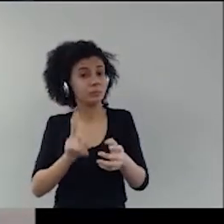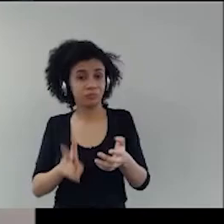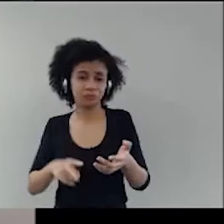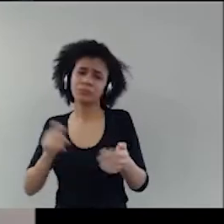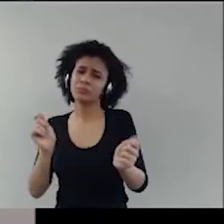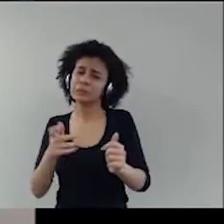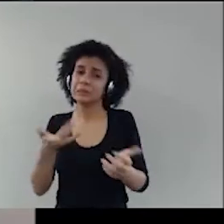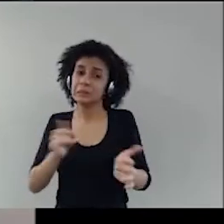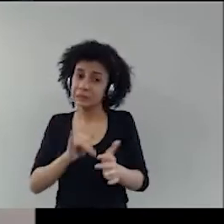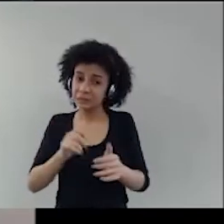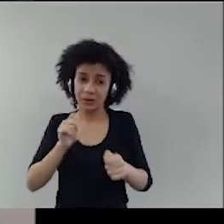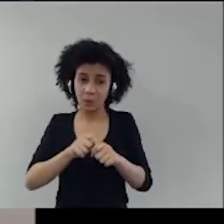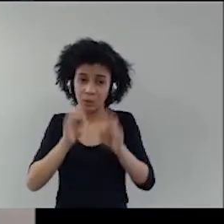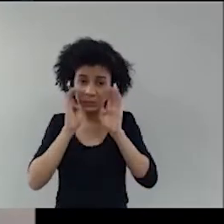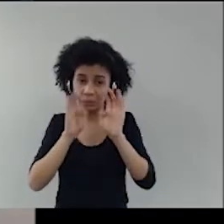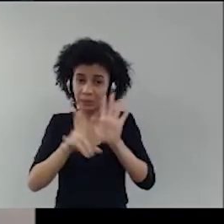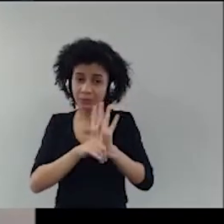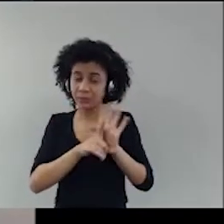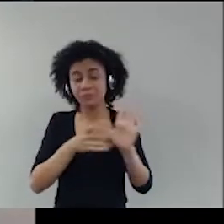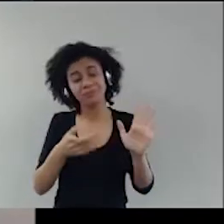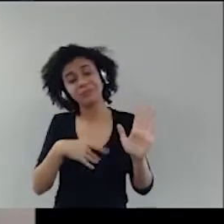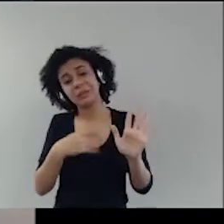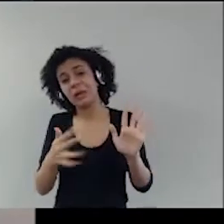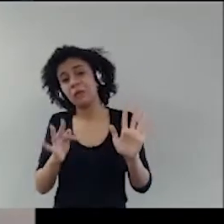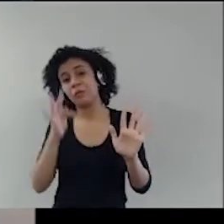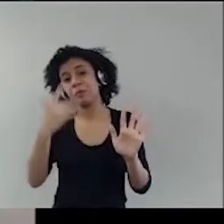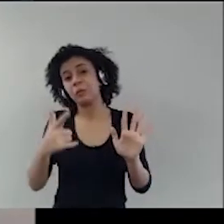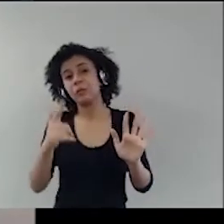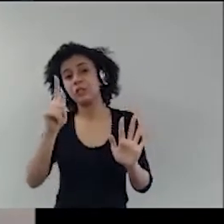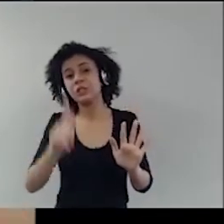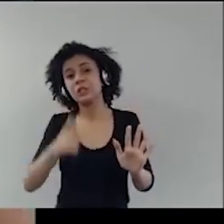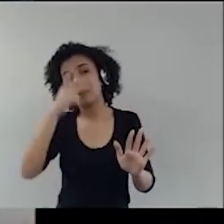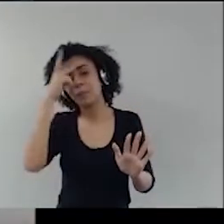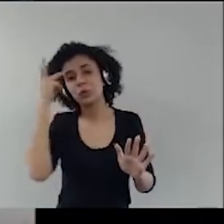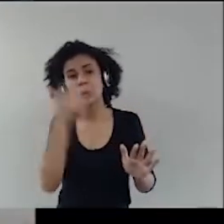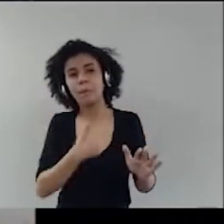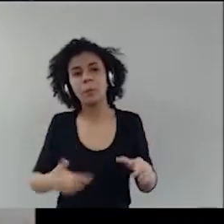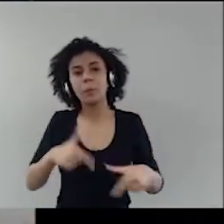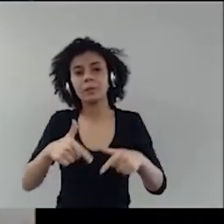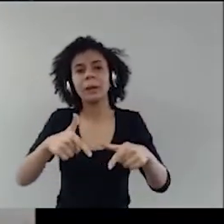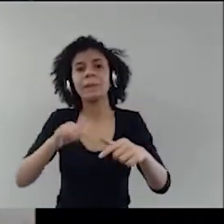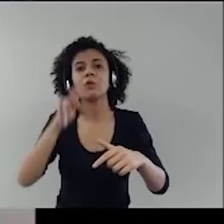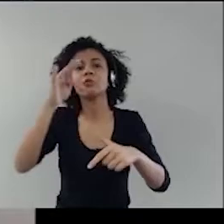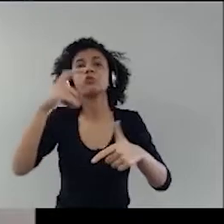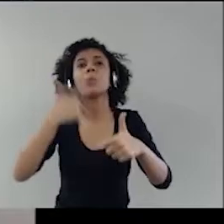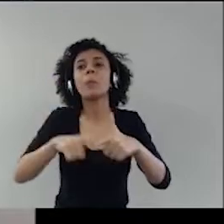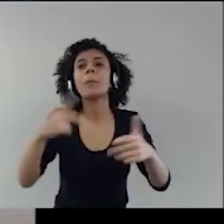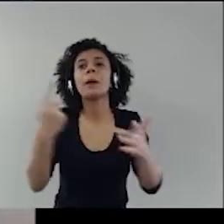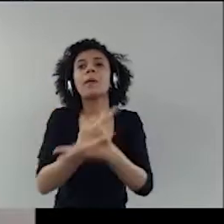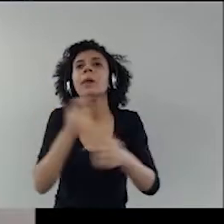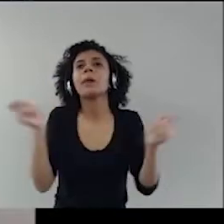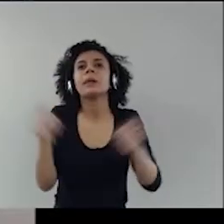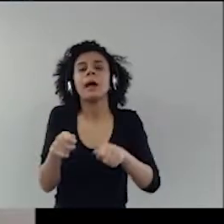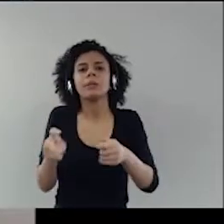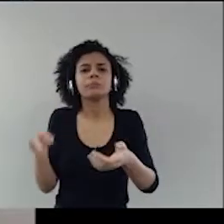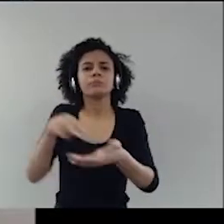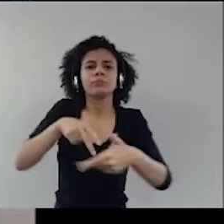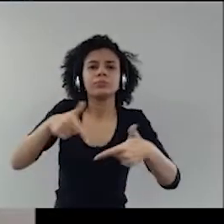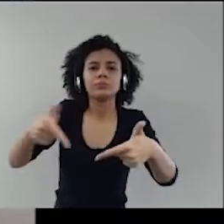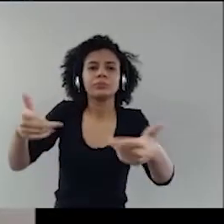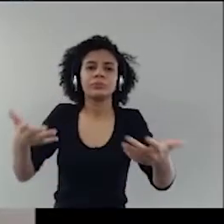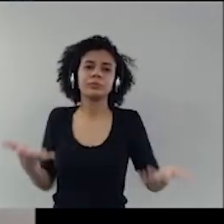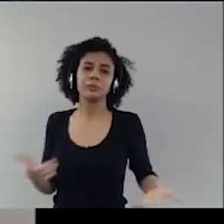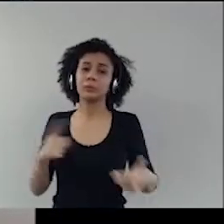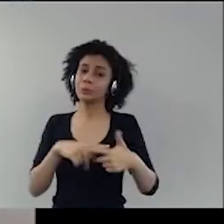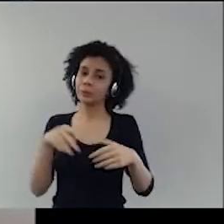de nós não termos gestores públicos capazes de, na próxima gestão, enfrentarem os outros problemas que certamente a era